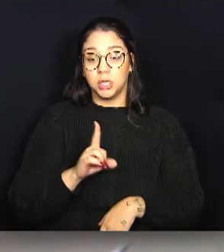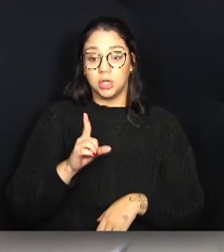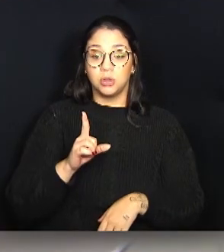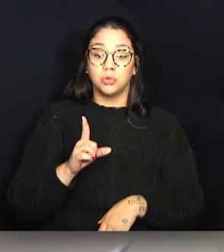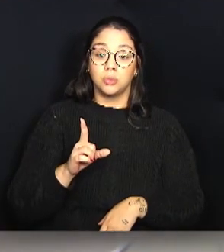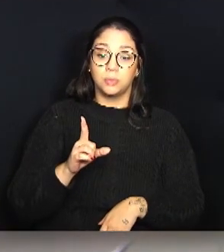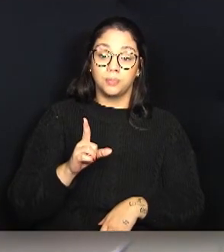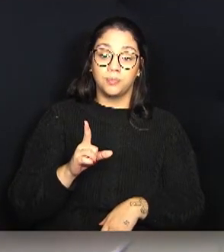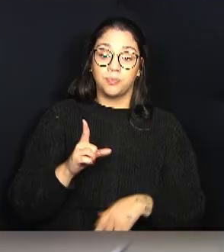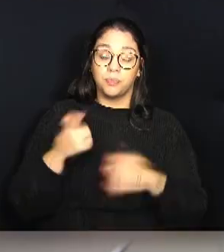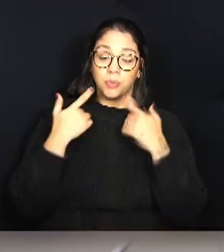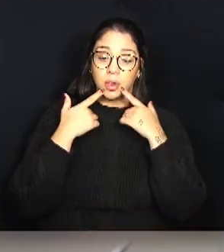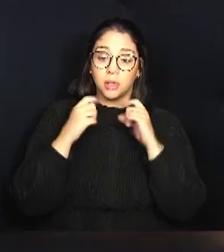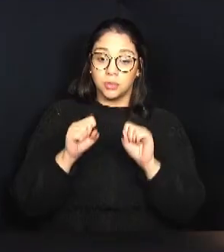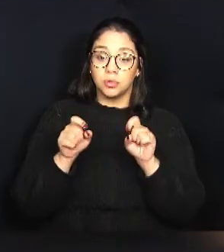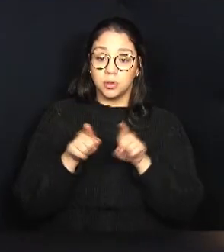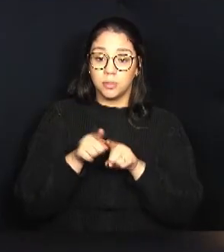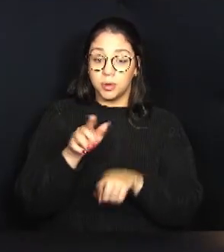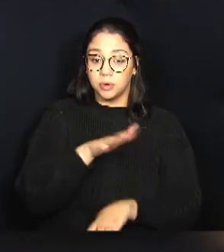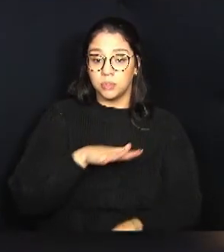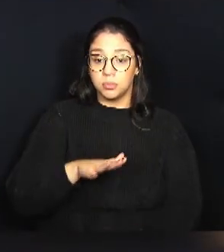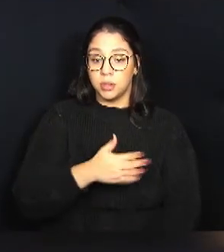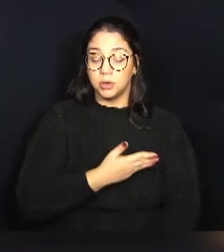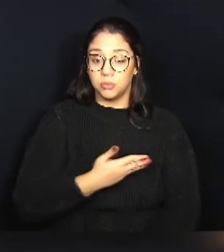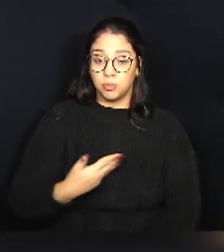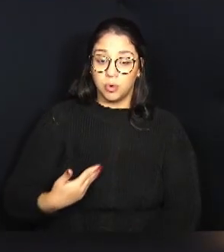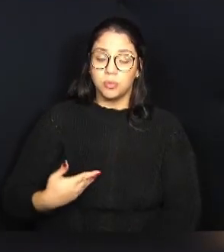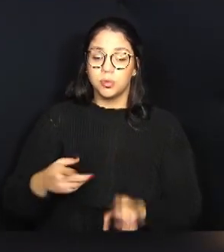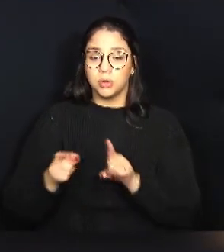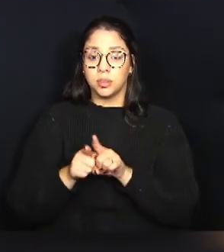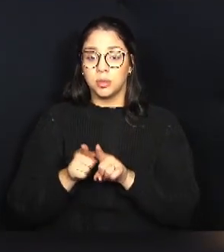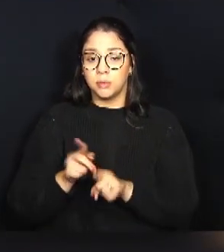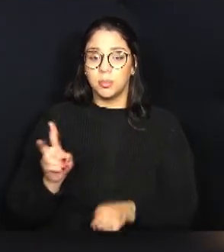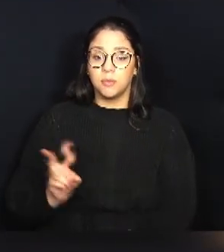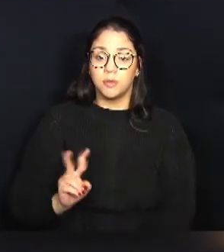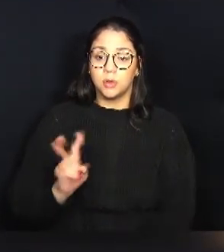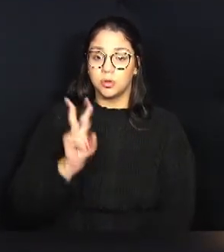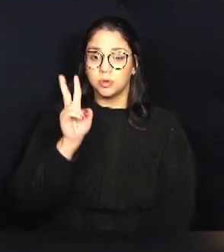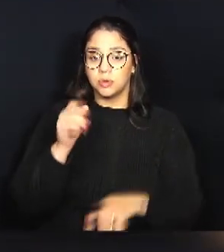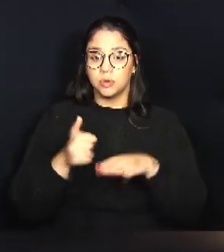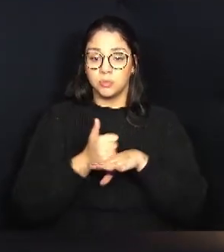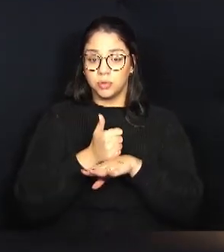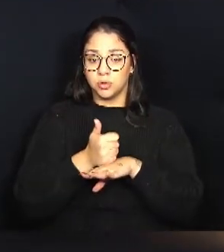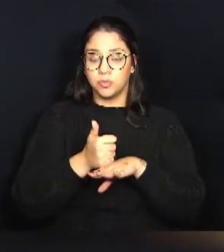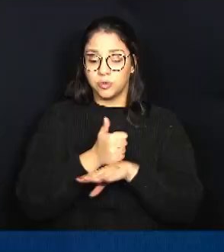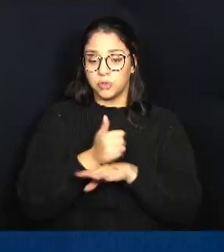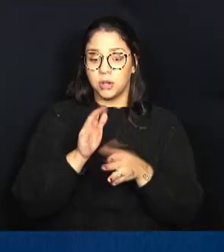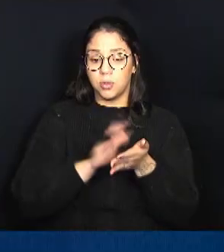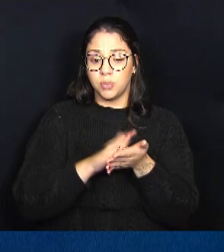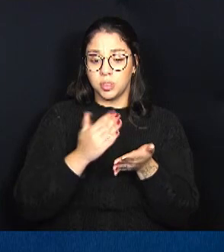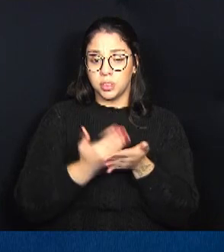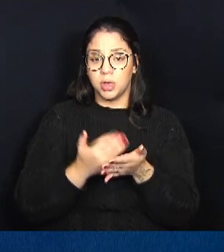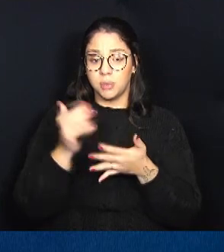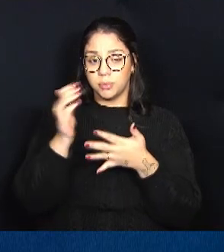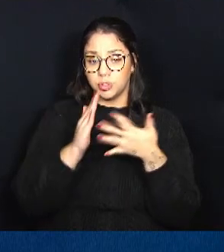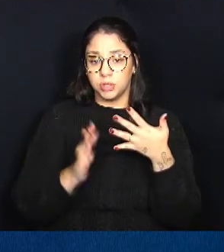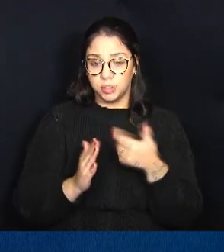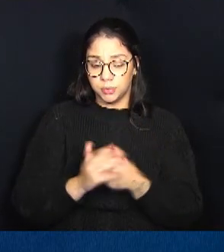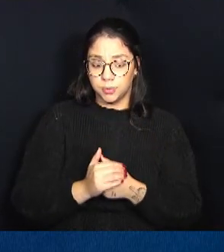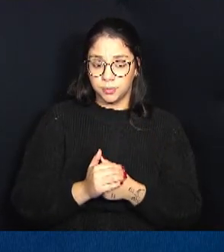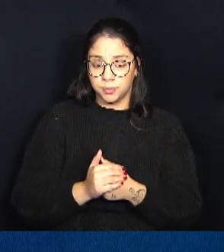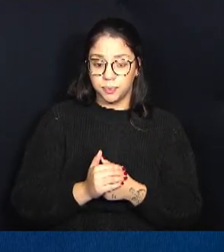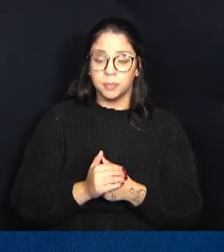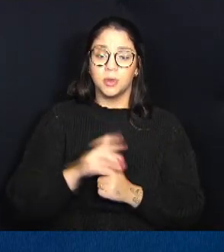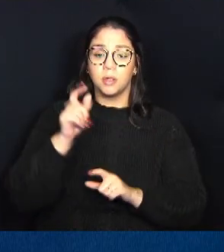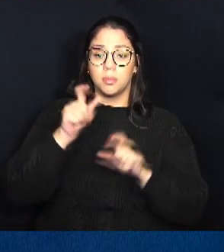inclusive nos espaços públicos, e pela valorização do profissional intérprete de Libras. Considera-se pessoa